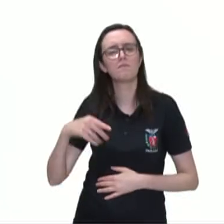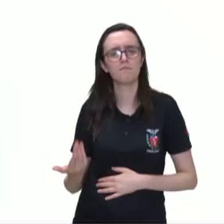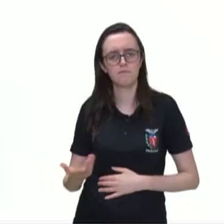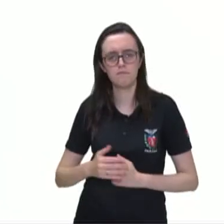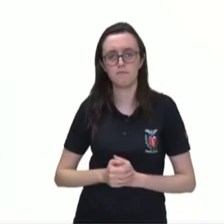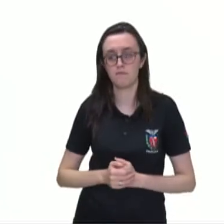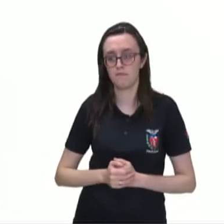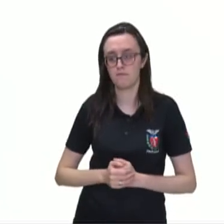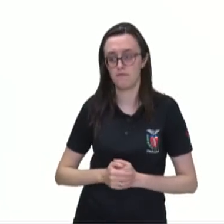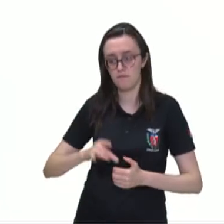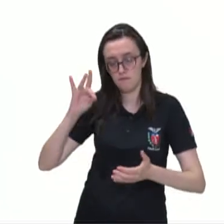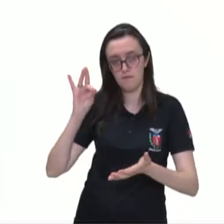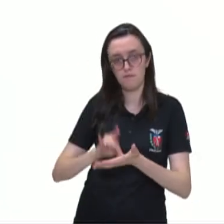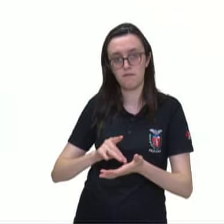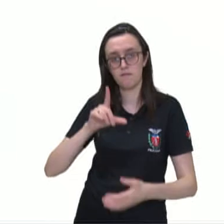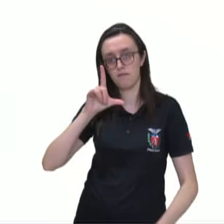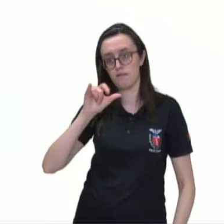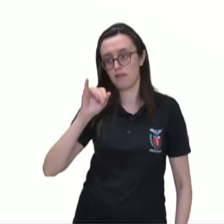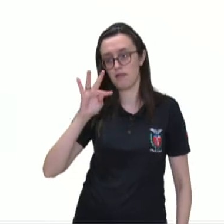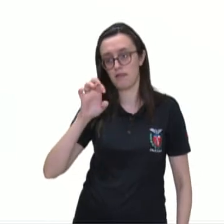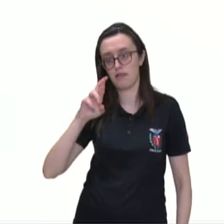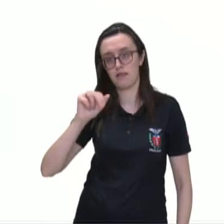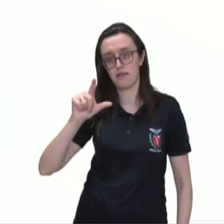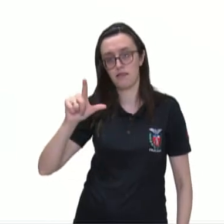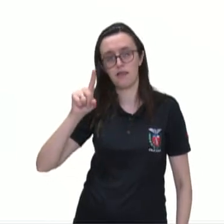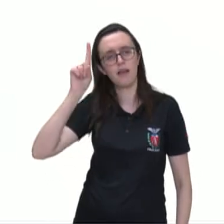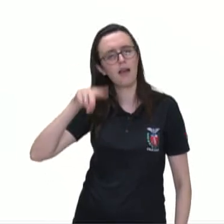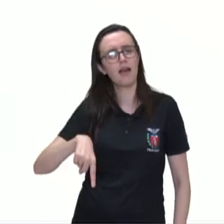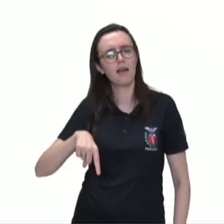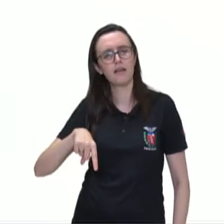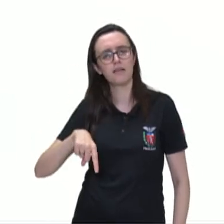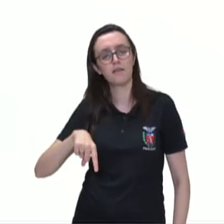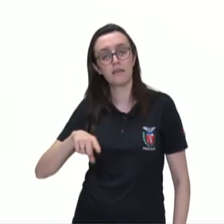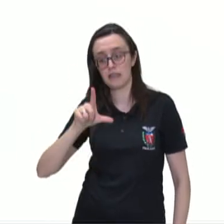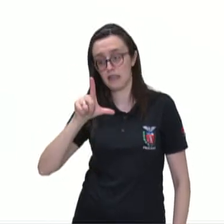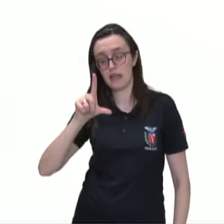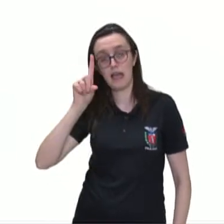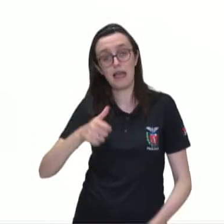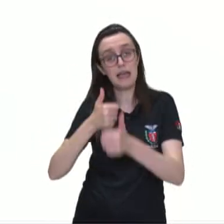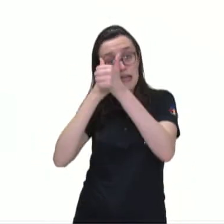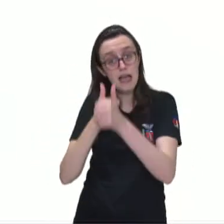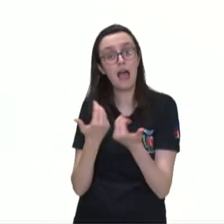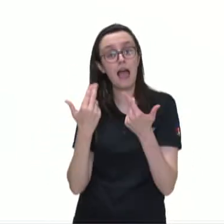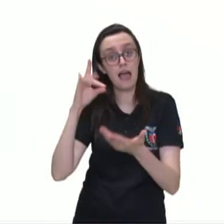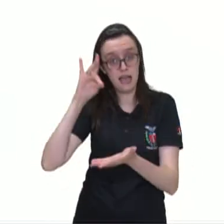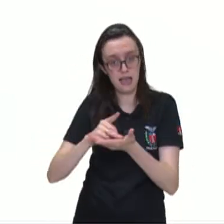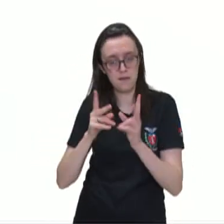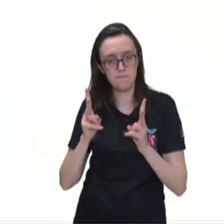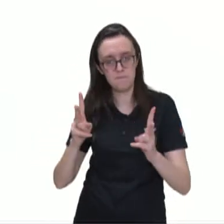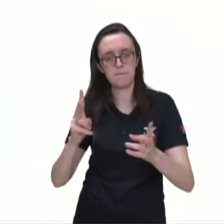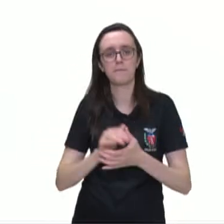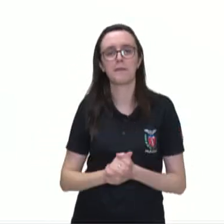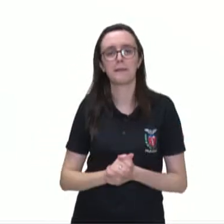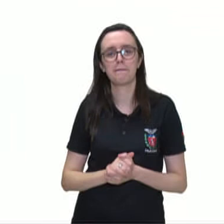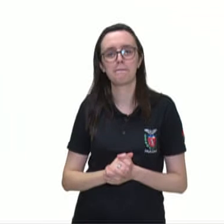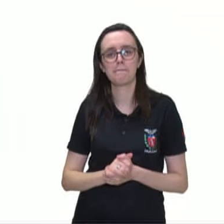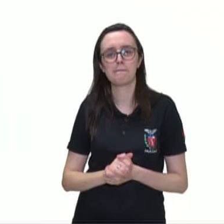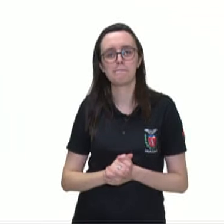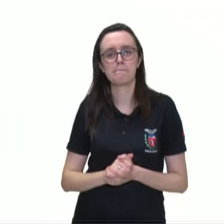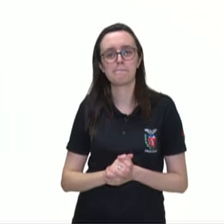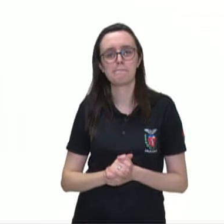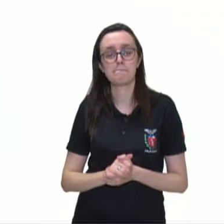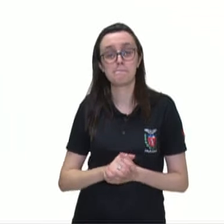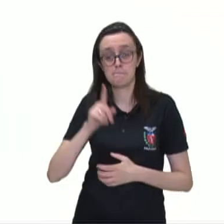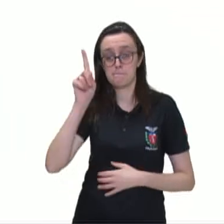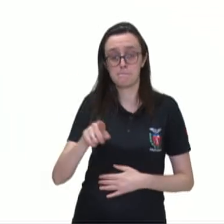Sentido literal é o sentido diferente, Aliás, o sentido literal é o sentido real ainda, É o sentido real